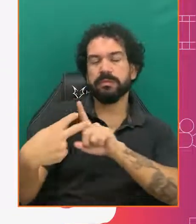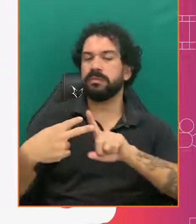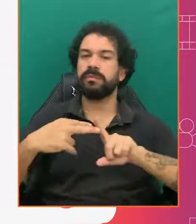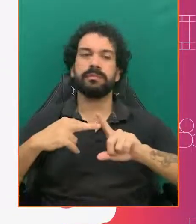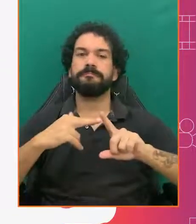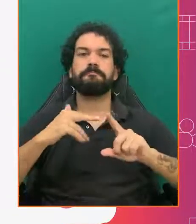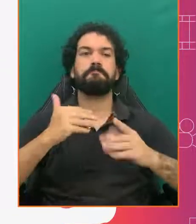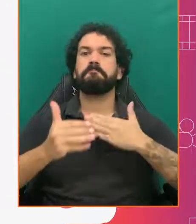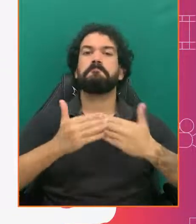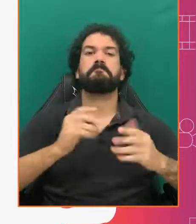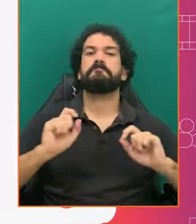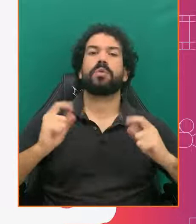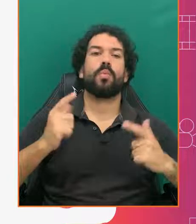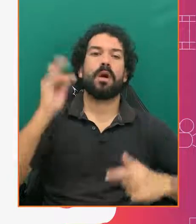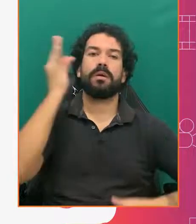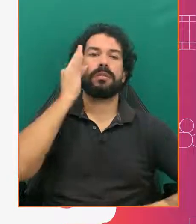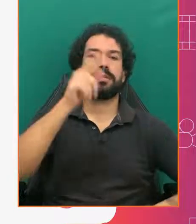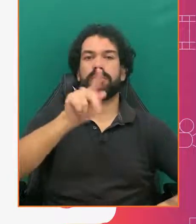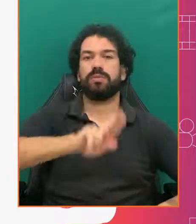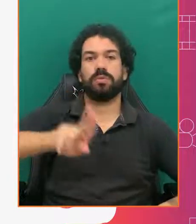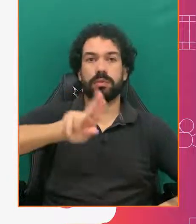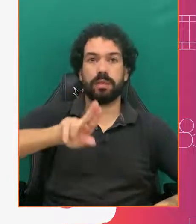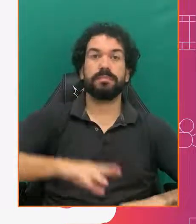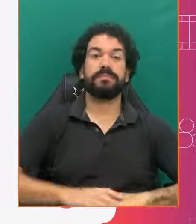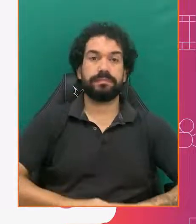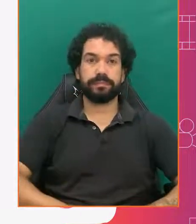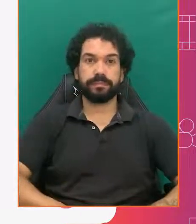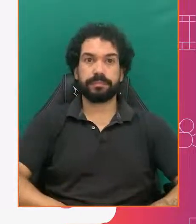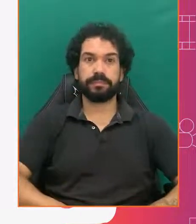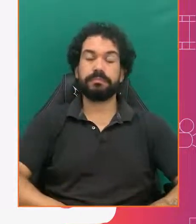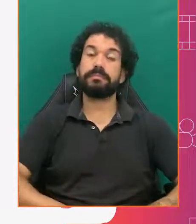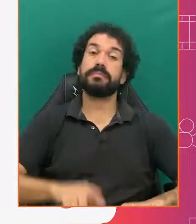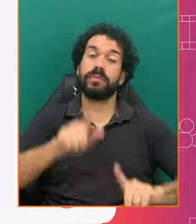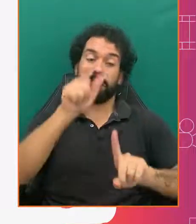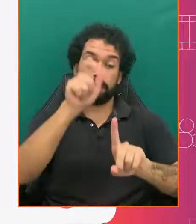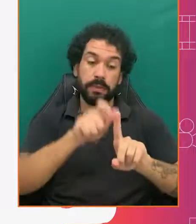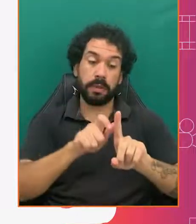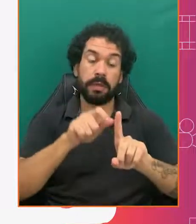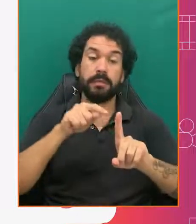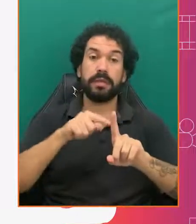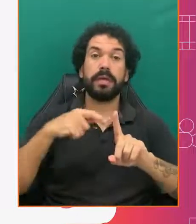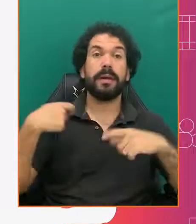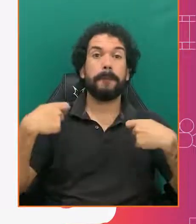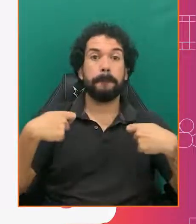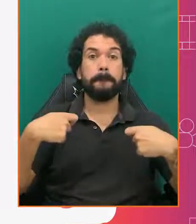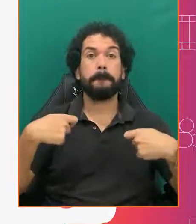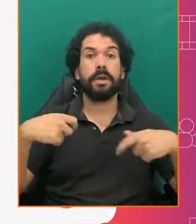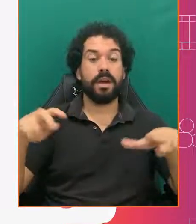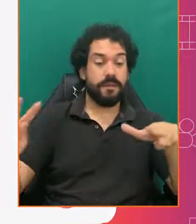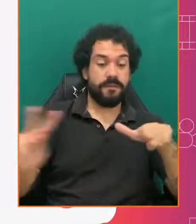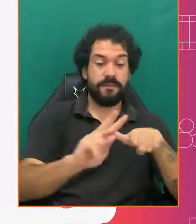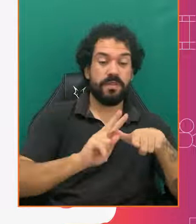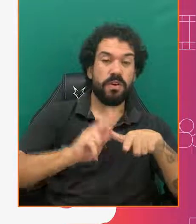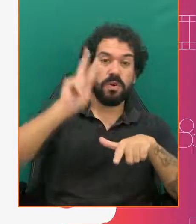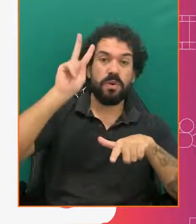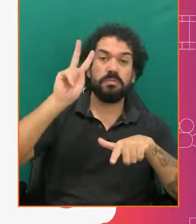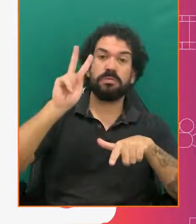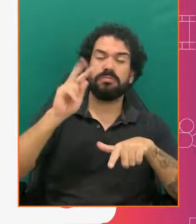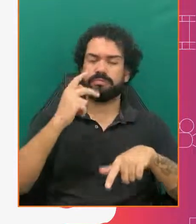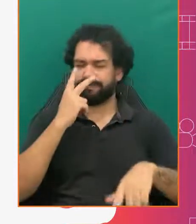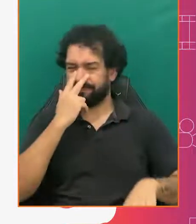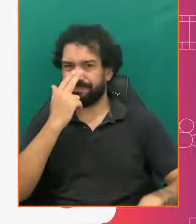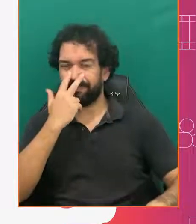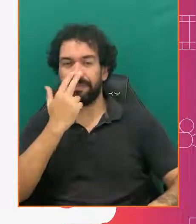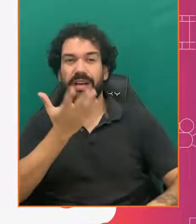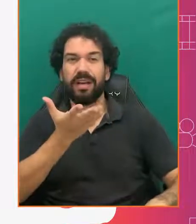perspectiva, independentemente da técnica que vai ser a sua animação, o seu personagem precisa ter volume, senão